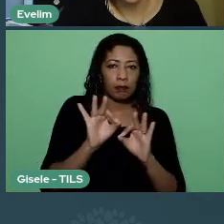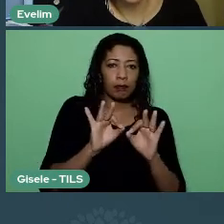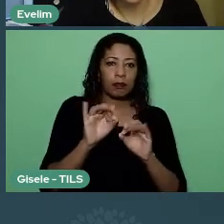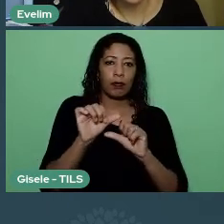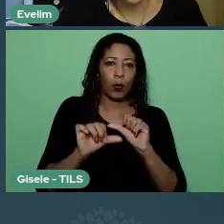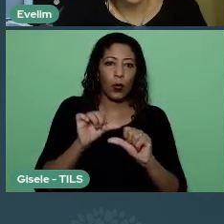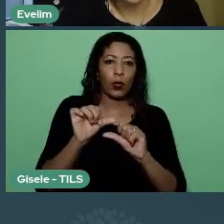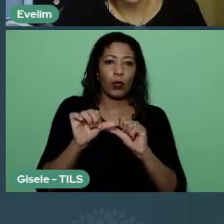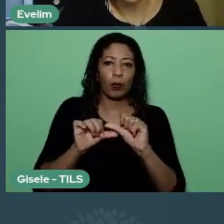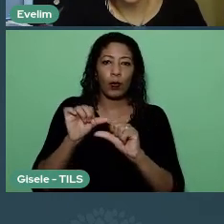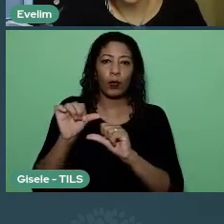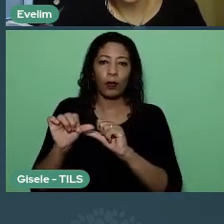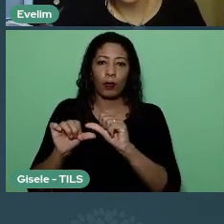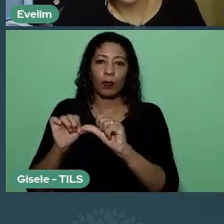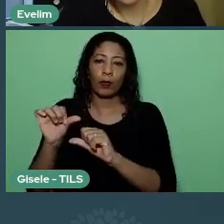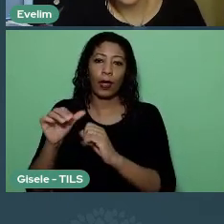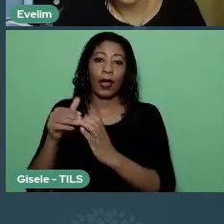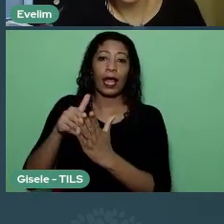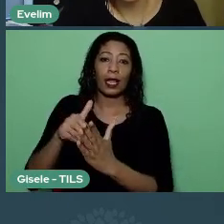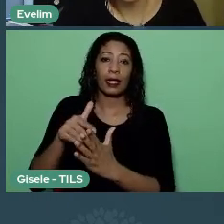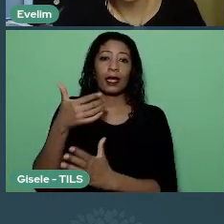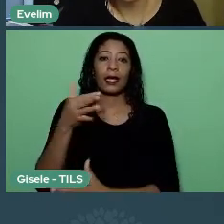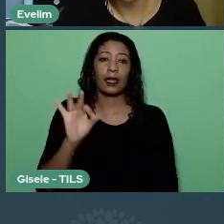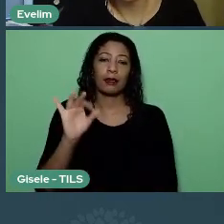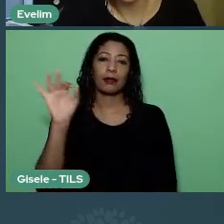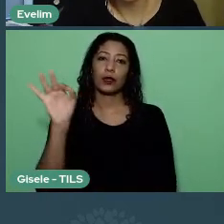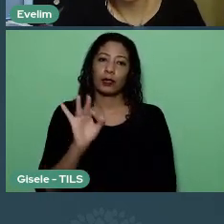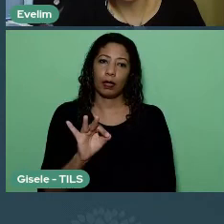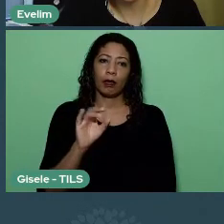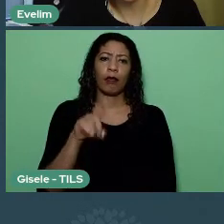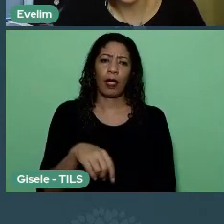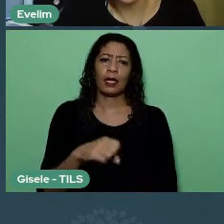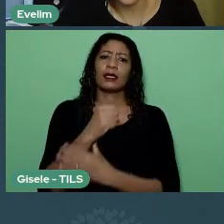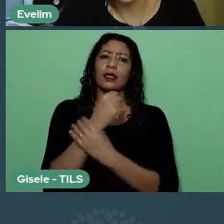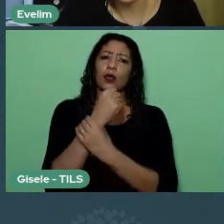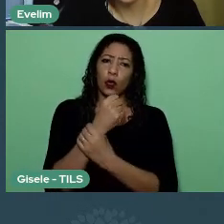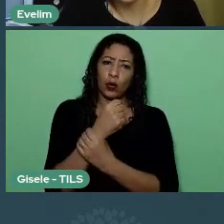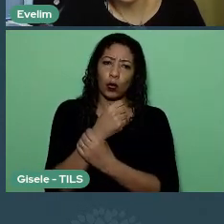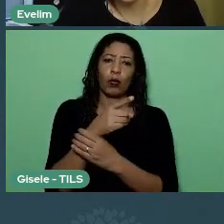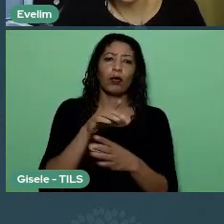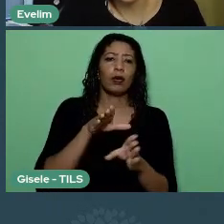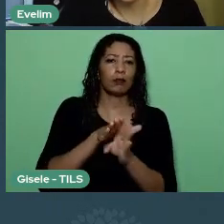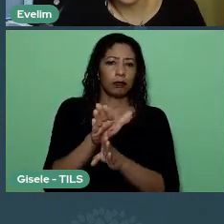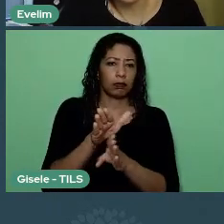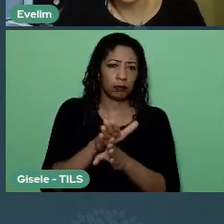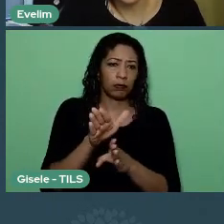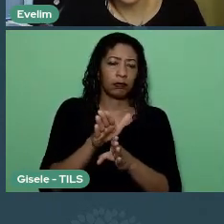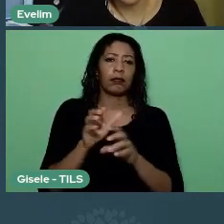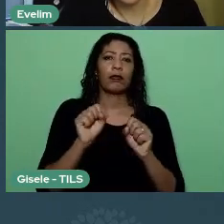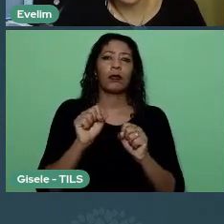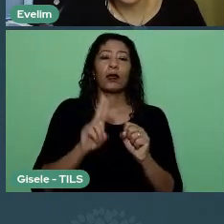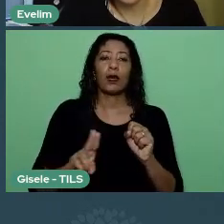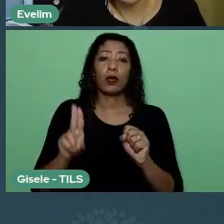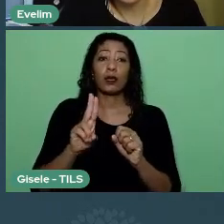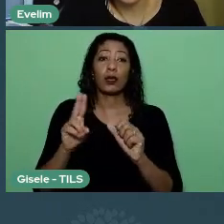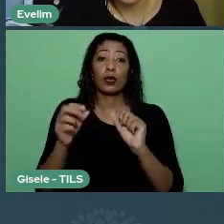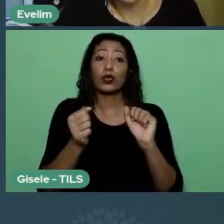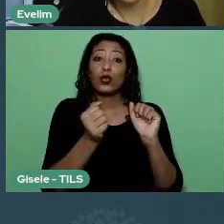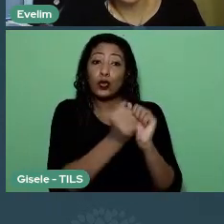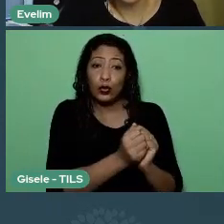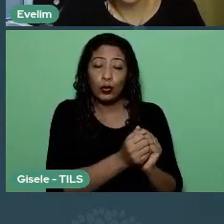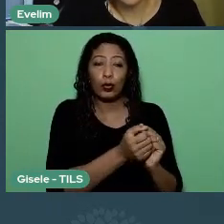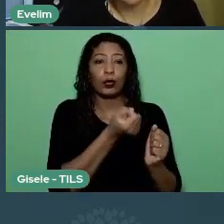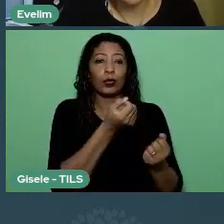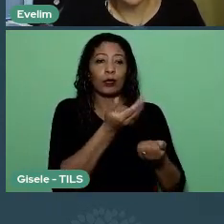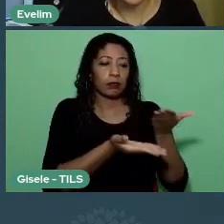é seguro e é recomendado e deve ser utilizado juntamente com a terapia